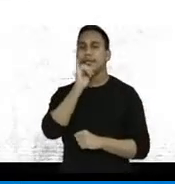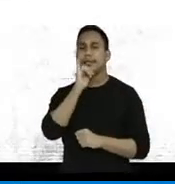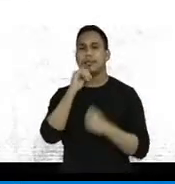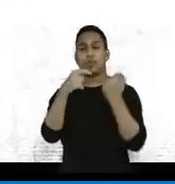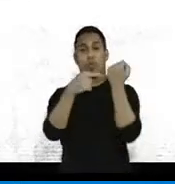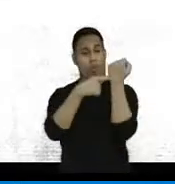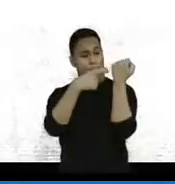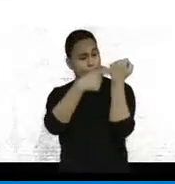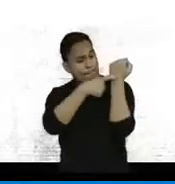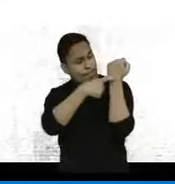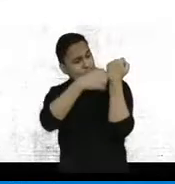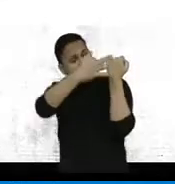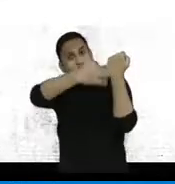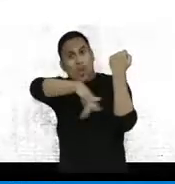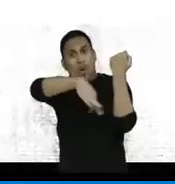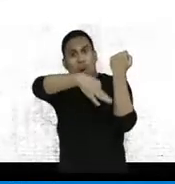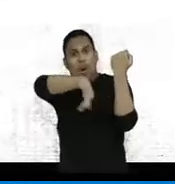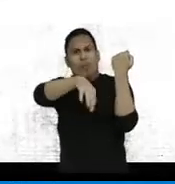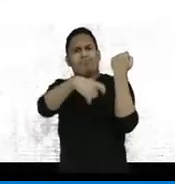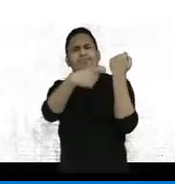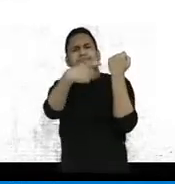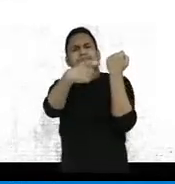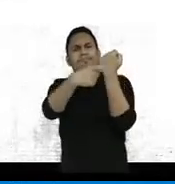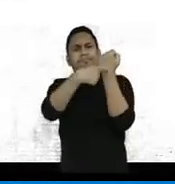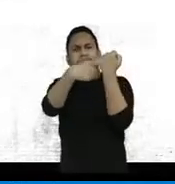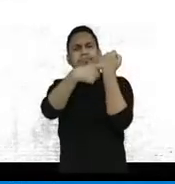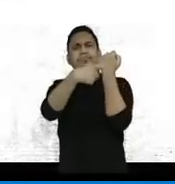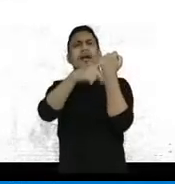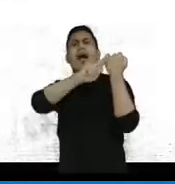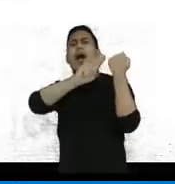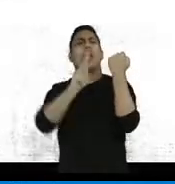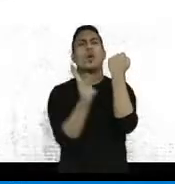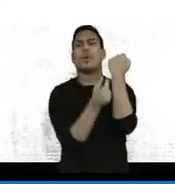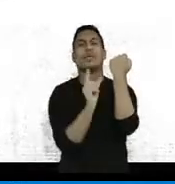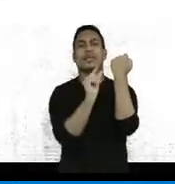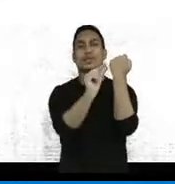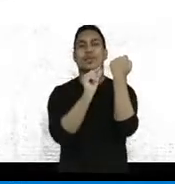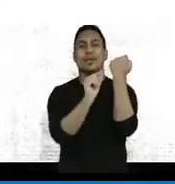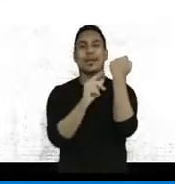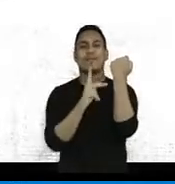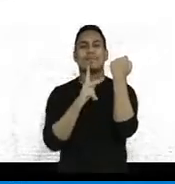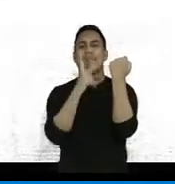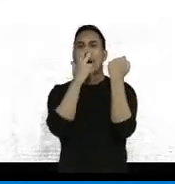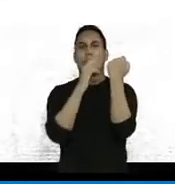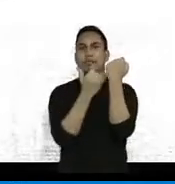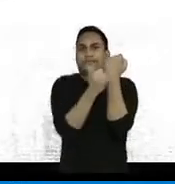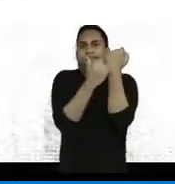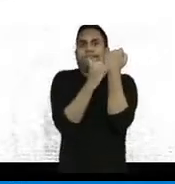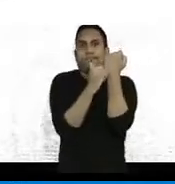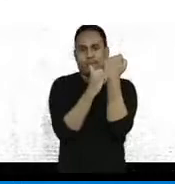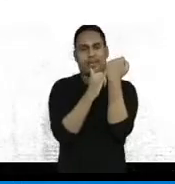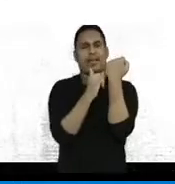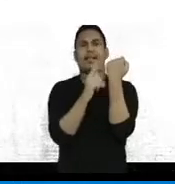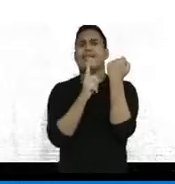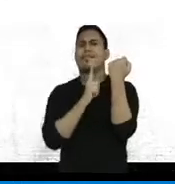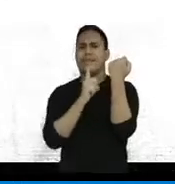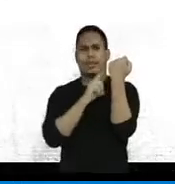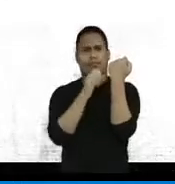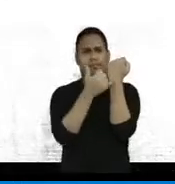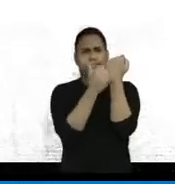botãozinho do sensor, é como se fosse um alarme, algum alarme na periferia foi ativado e ele